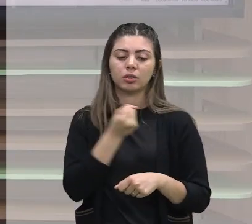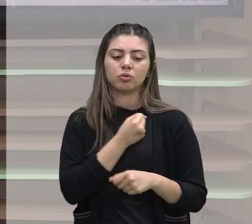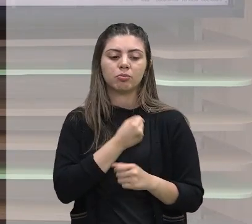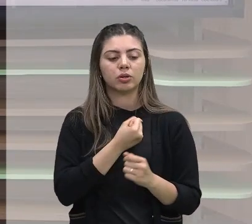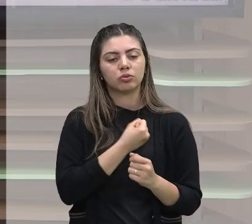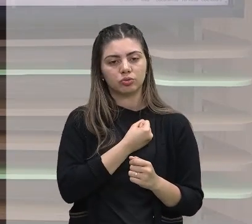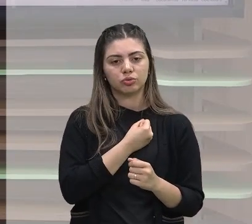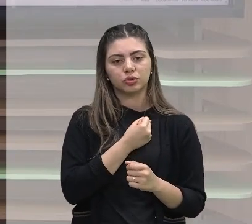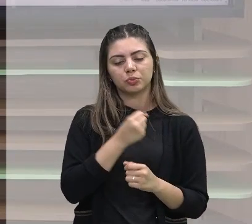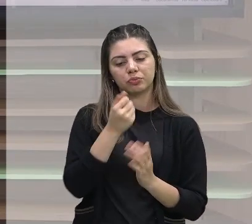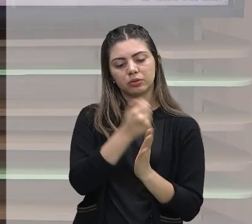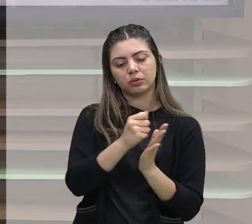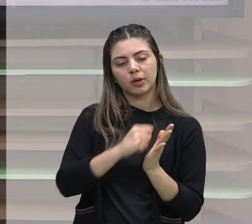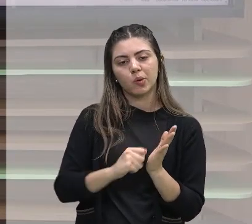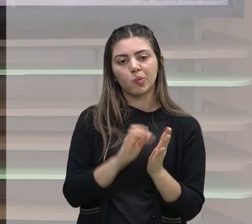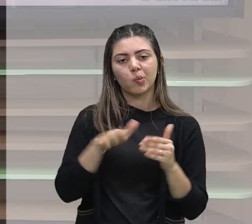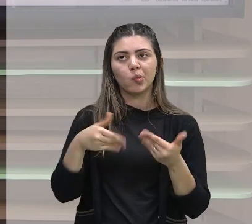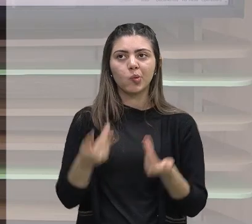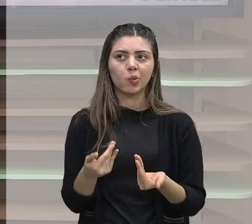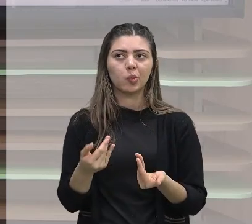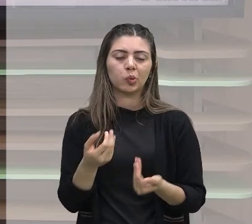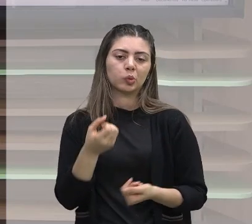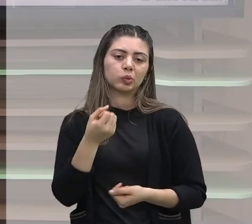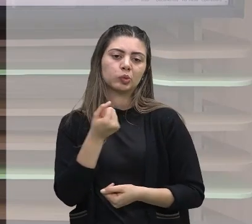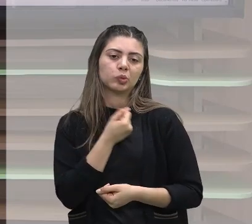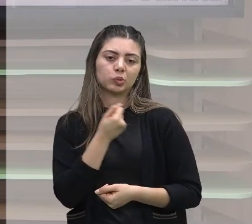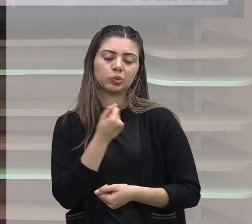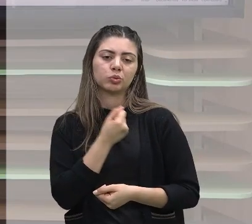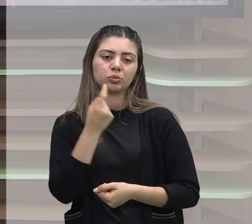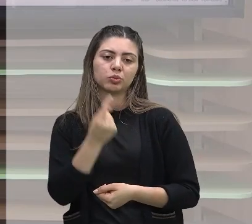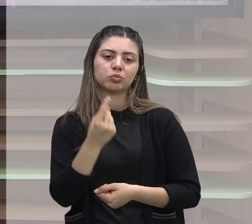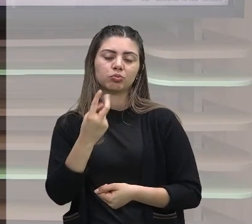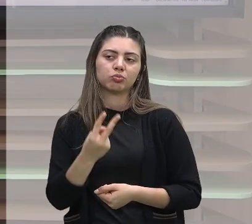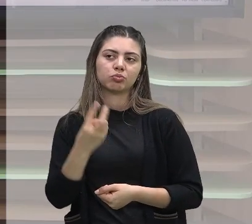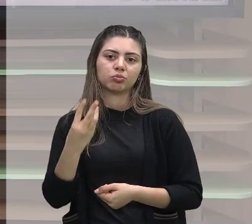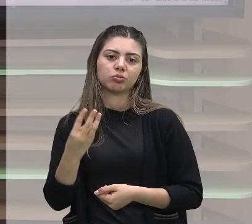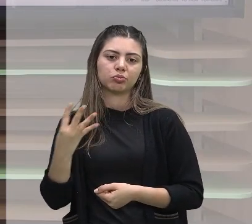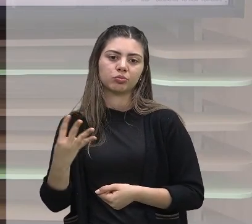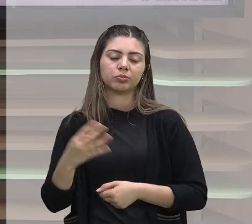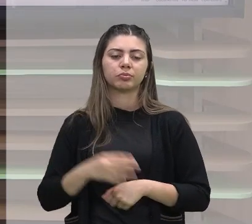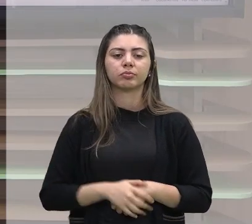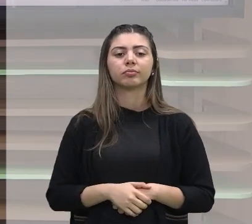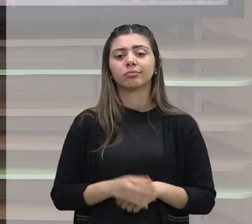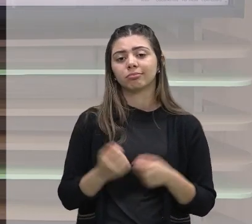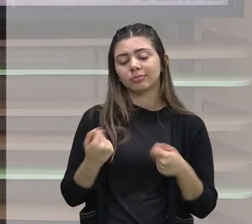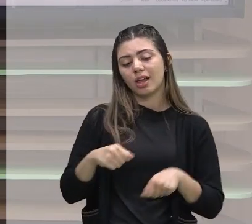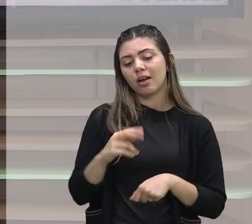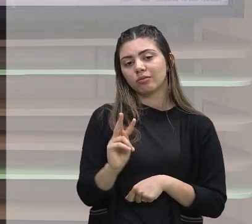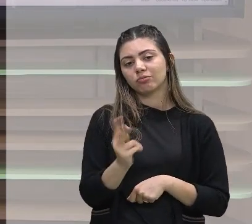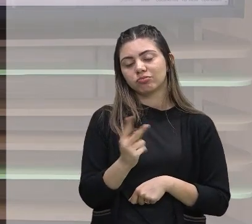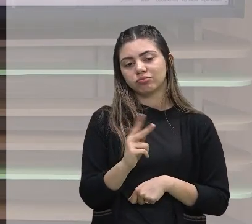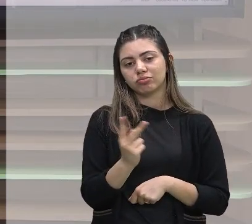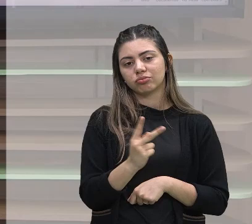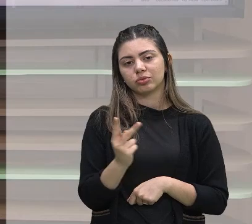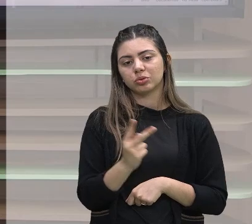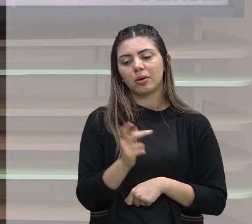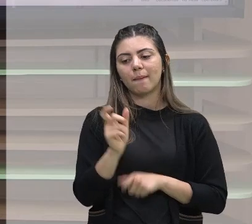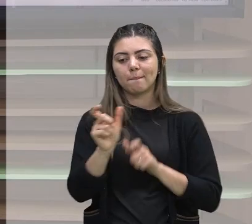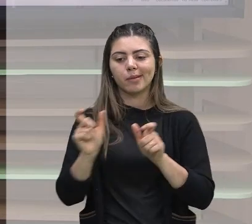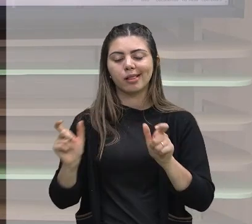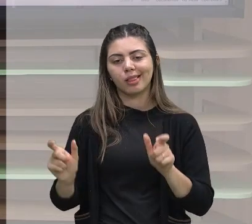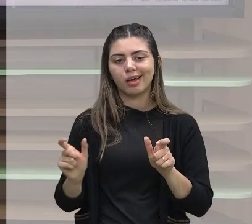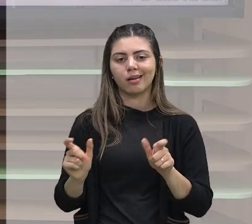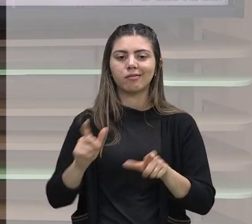escritos, ou ele pode ser representado também pela forma escrita, né? Com palavras,